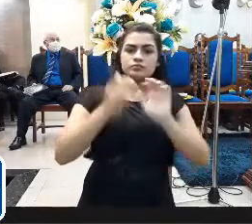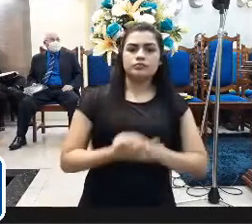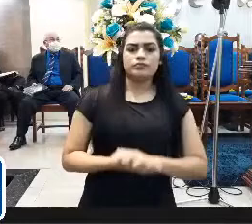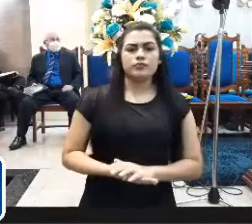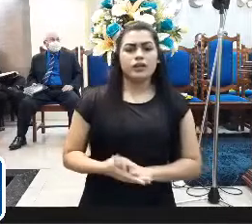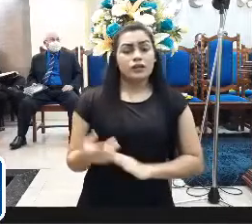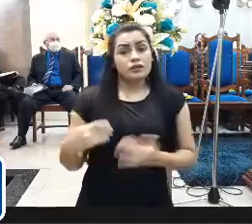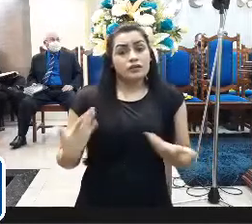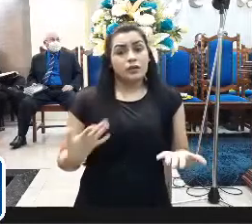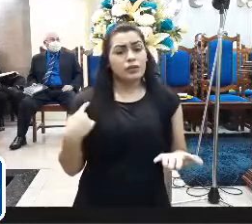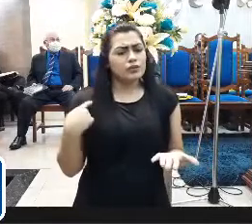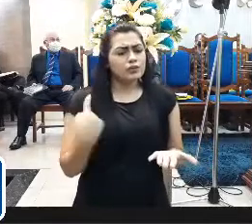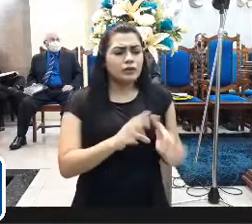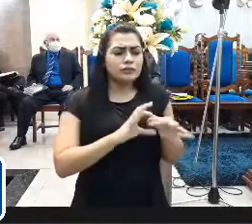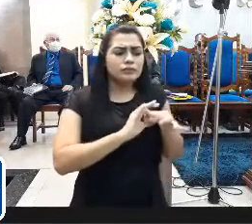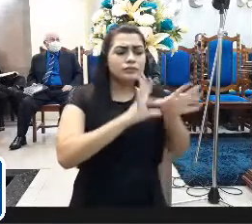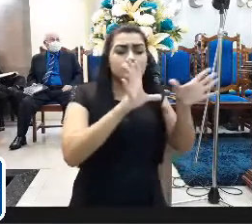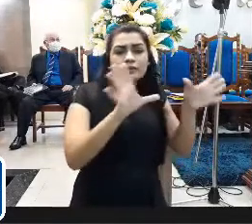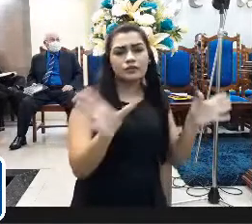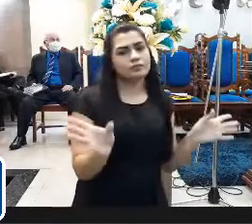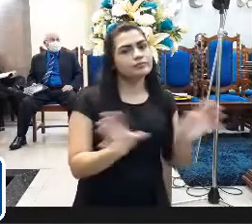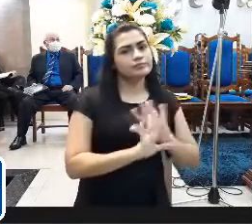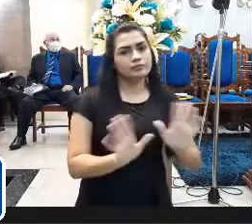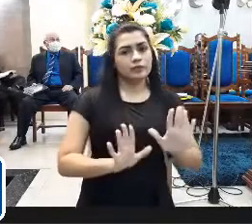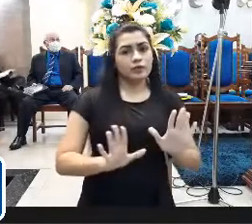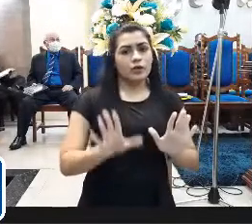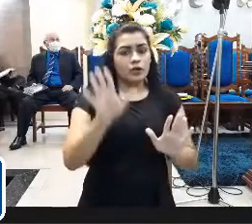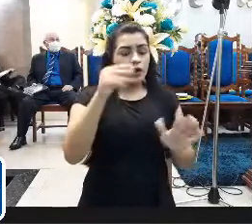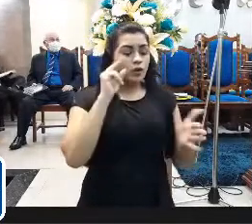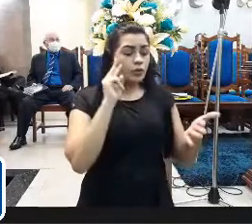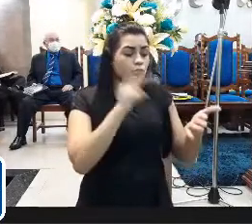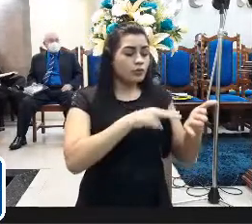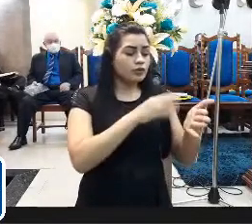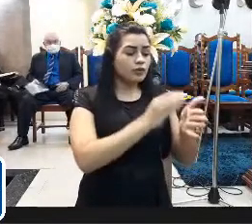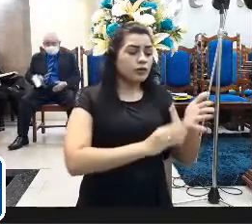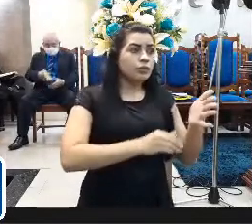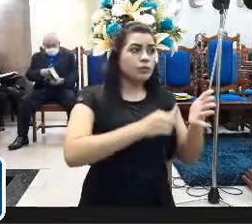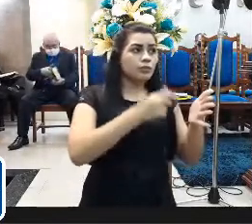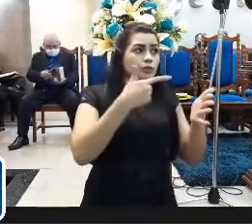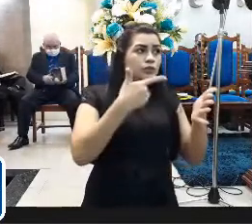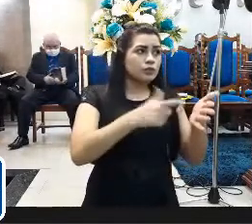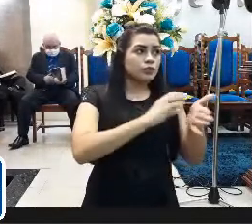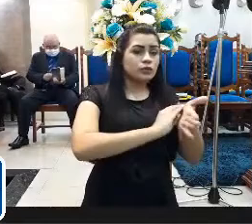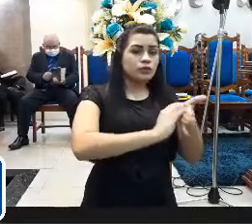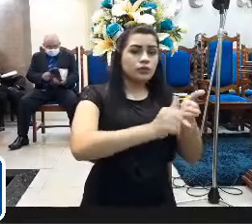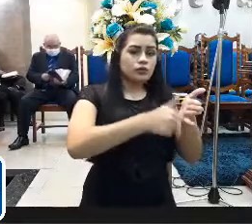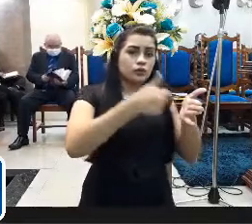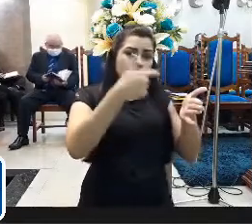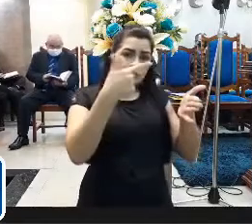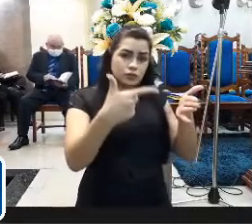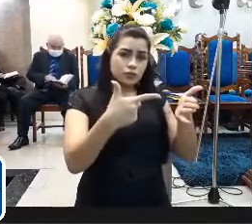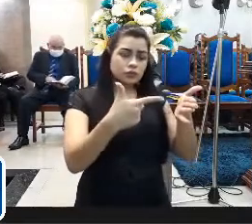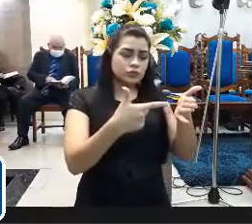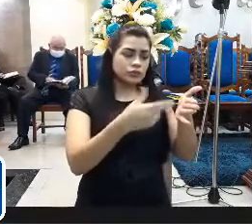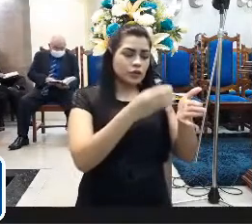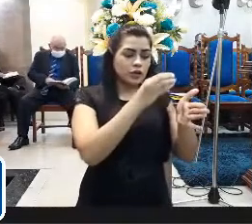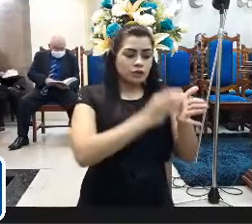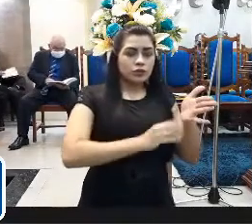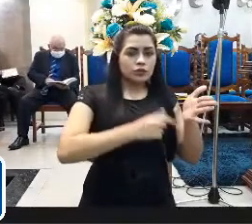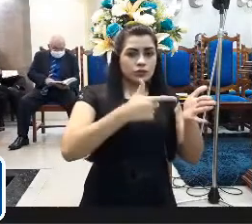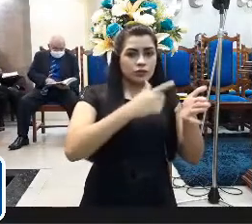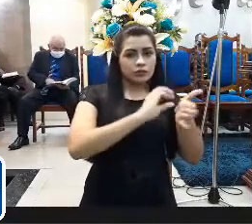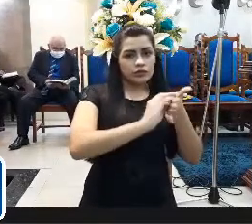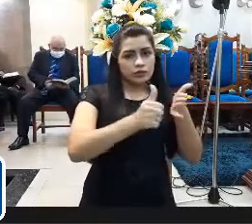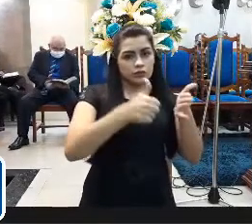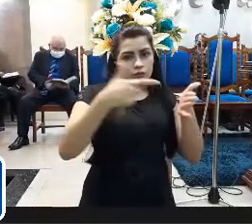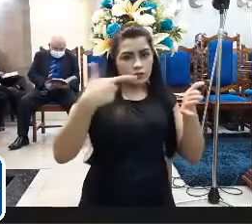estamos livres disso. Veja capítulo 2, versículo 12, da mesma carta de Pedro, vamos passear na carta 2:12, tendo o